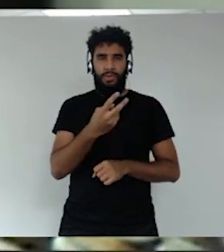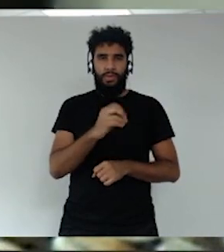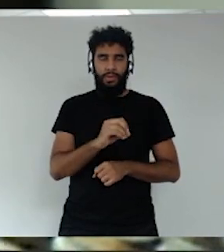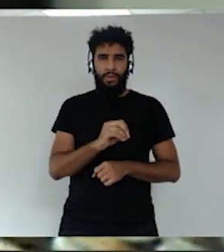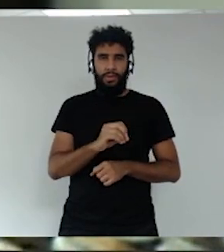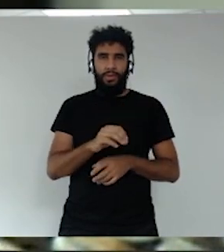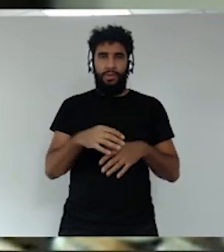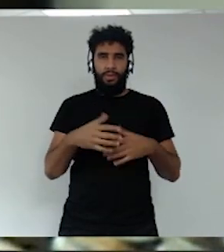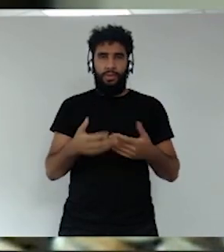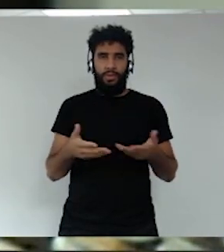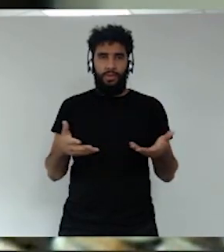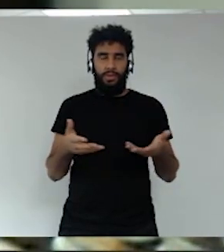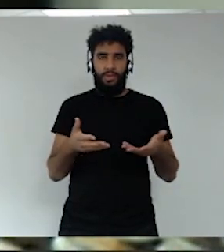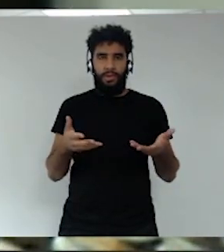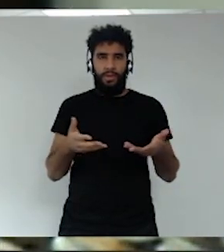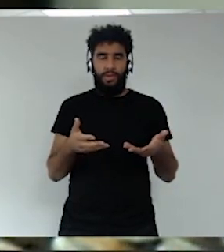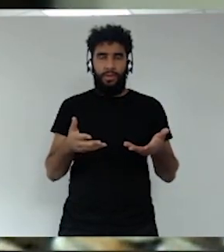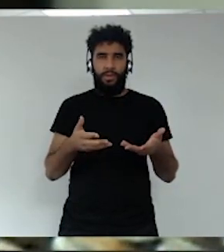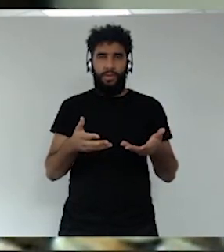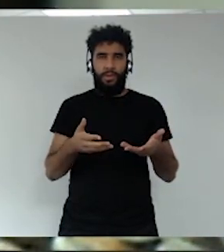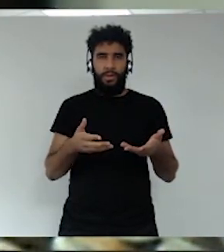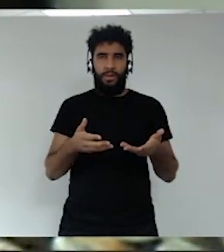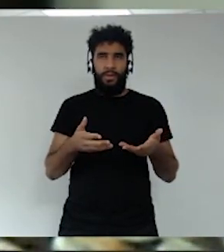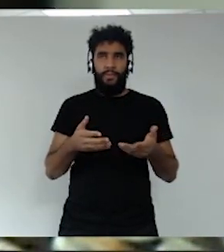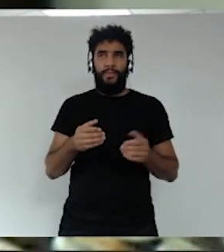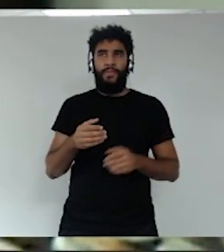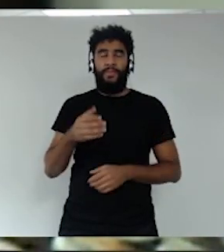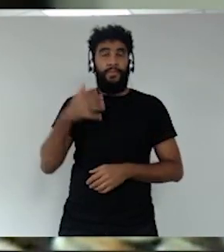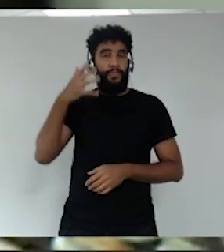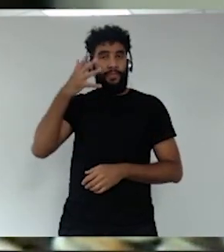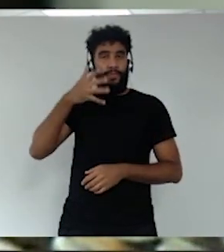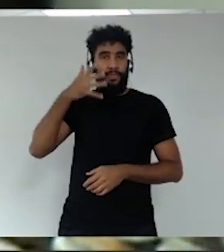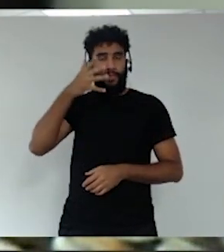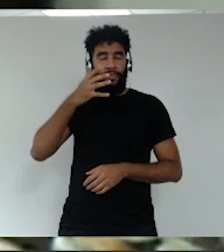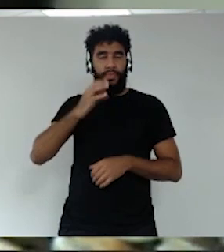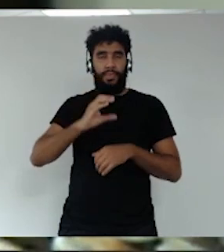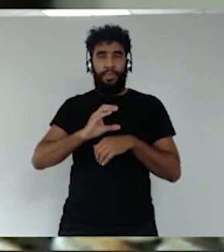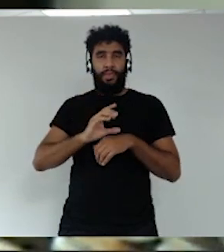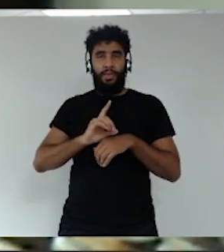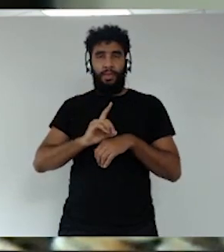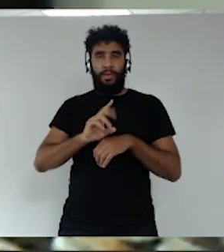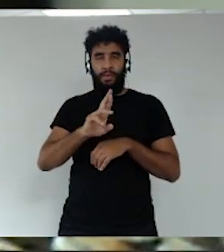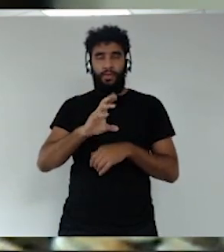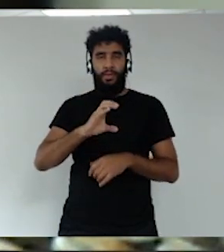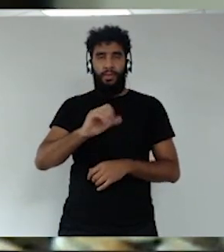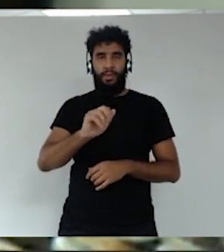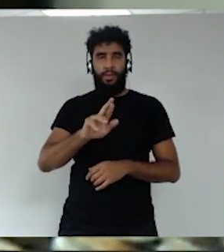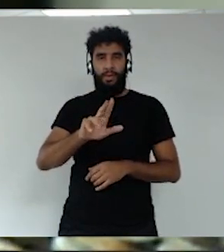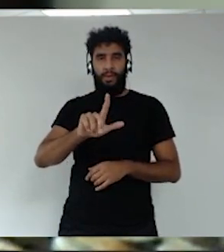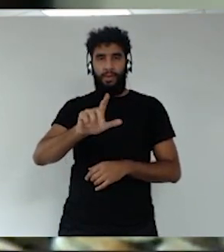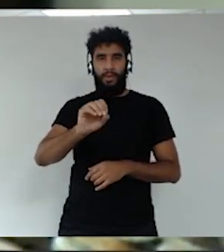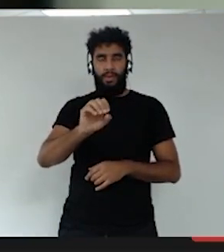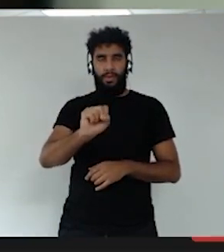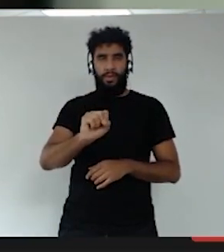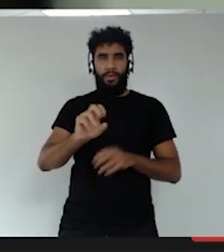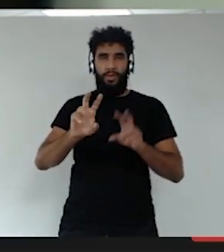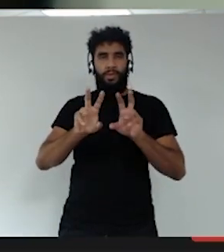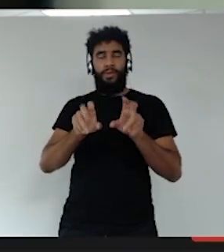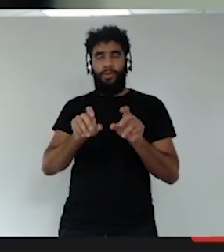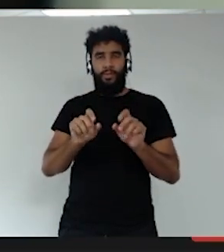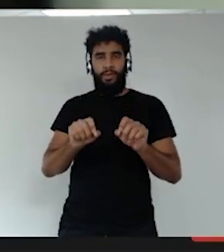eu passo já a palavra ao Dr. Carlos Eduardo de Vasconcelos, dentro do tema do